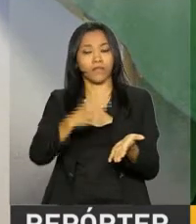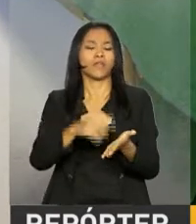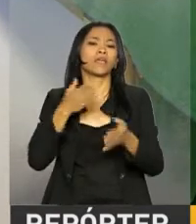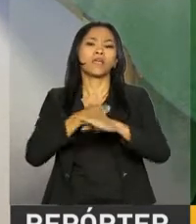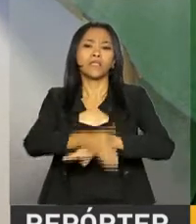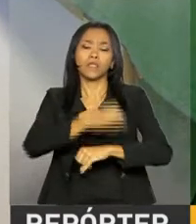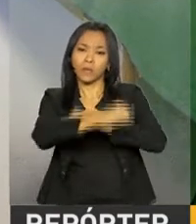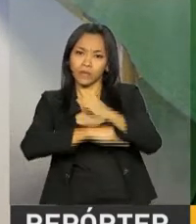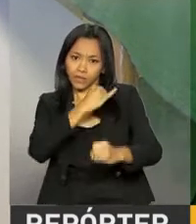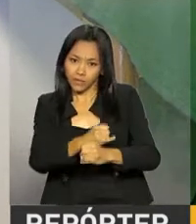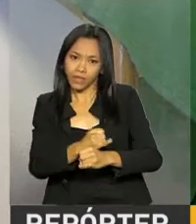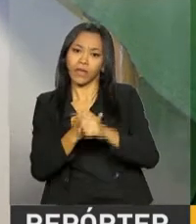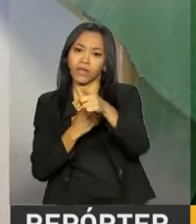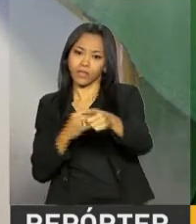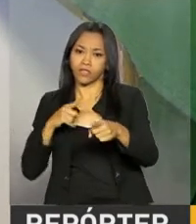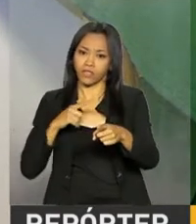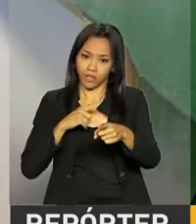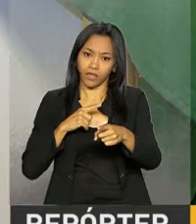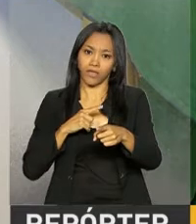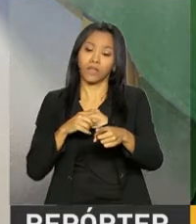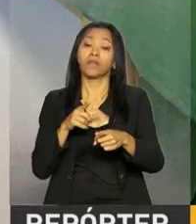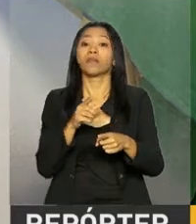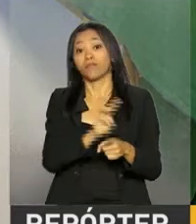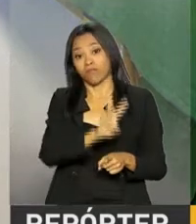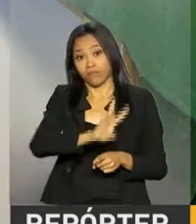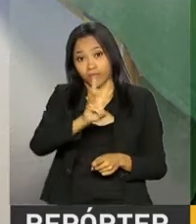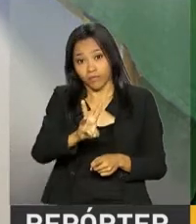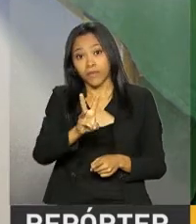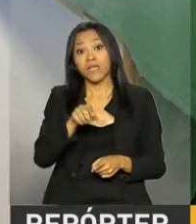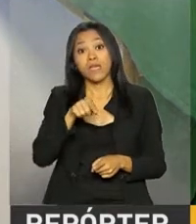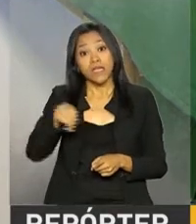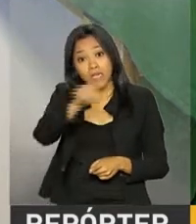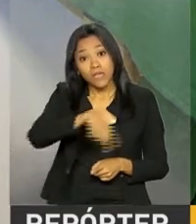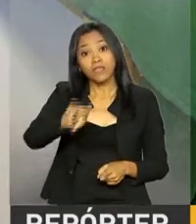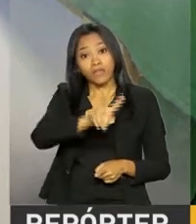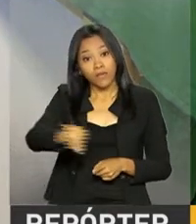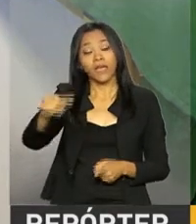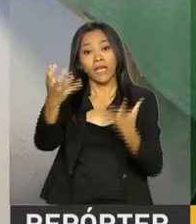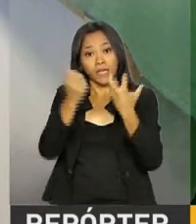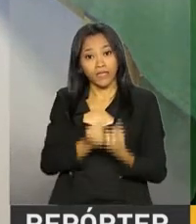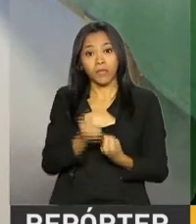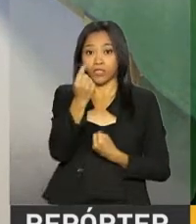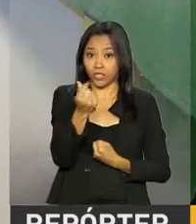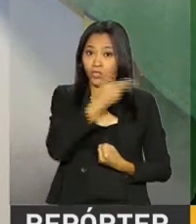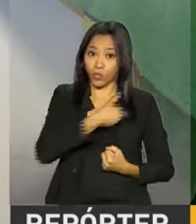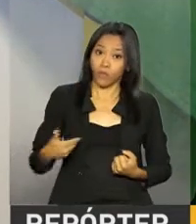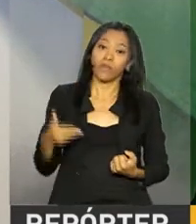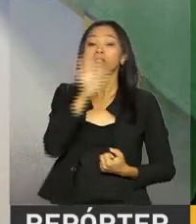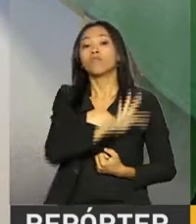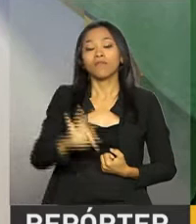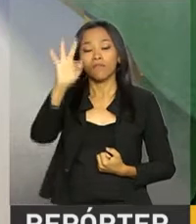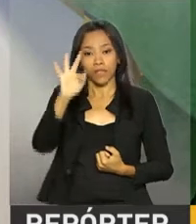do novo tem algo tarde está disponibilizado o nosso edital e eles vão receber recursos do governo federal para a execução